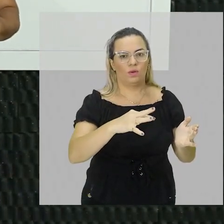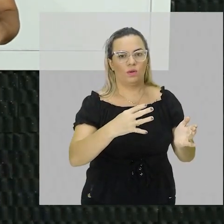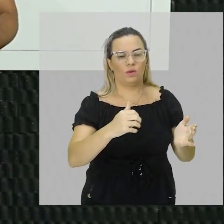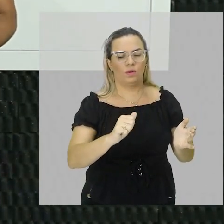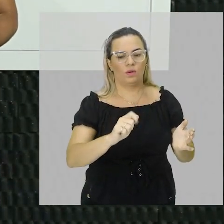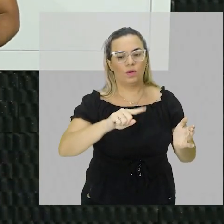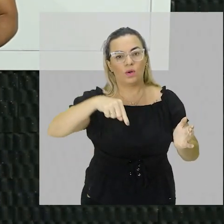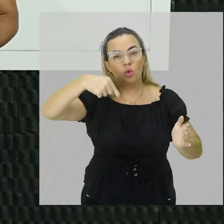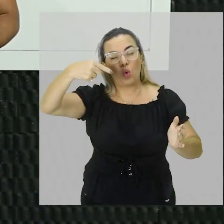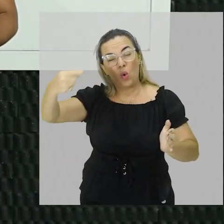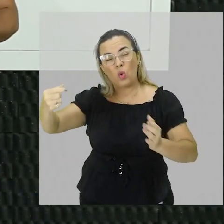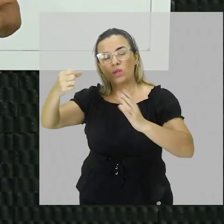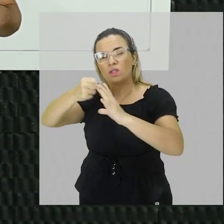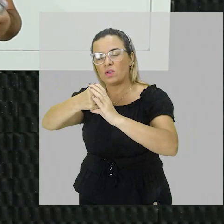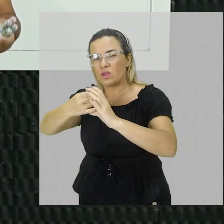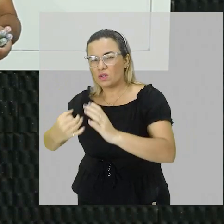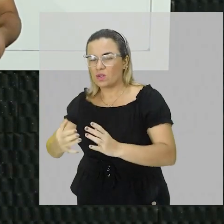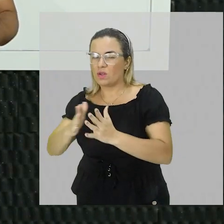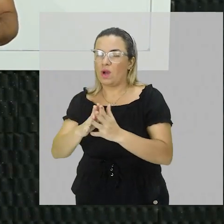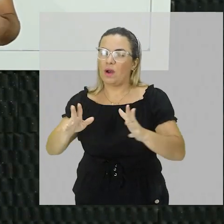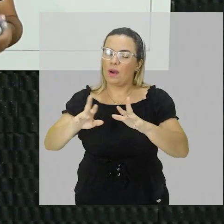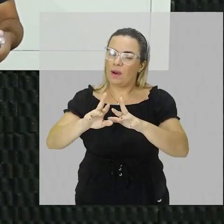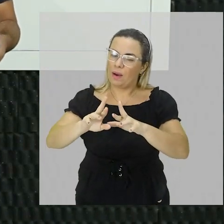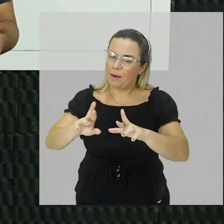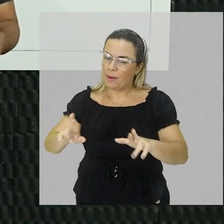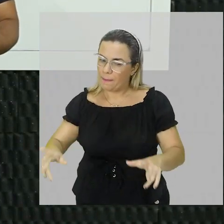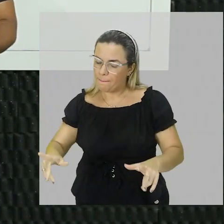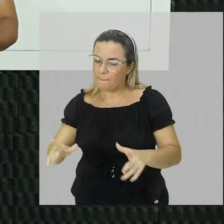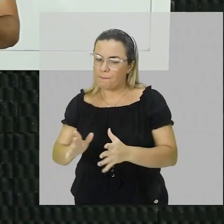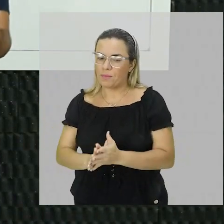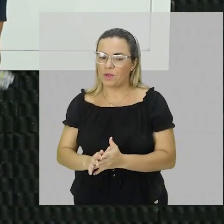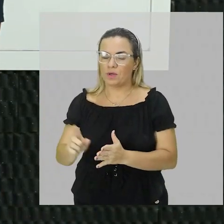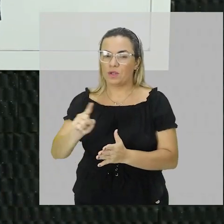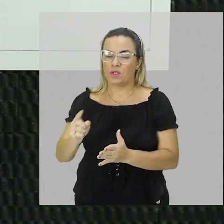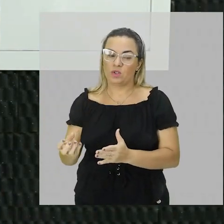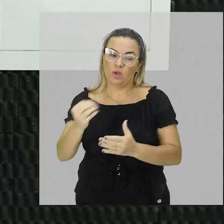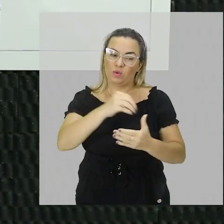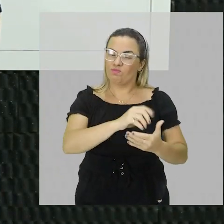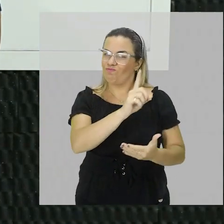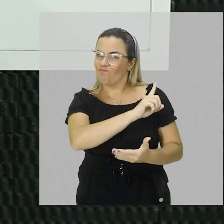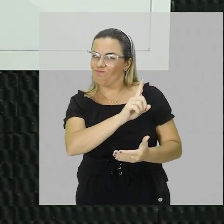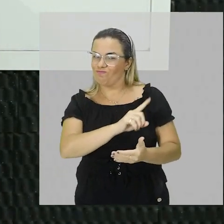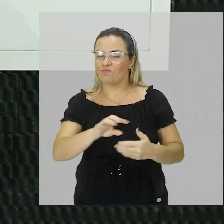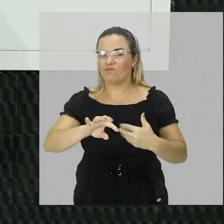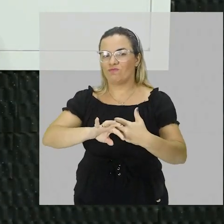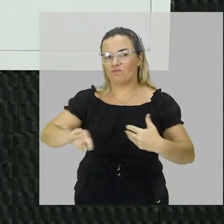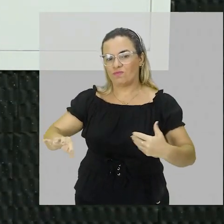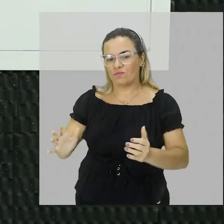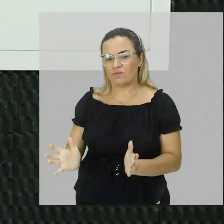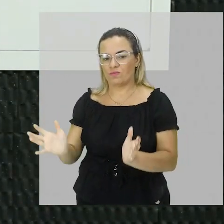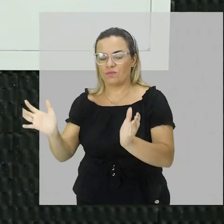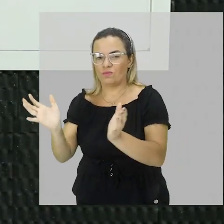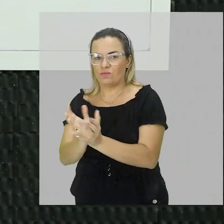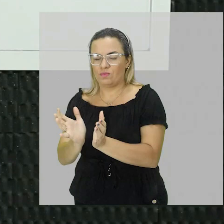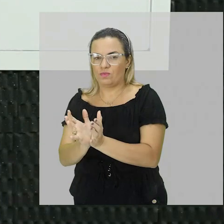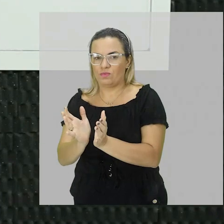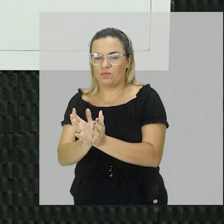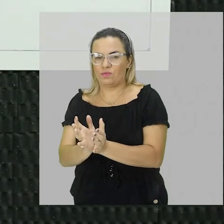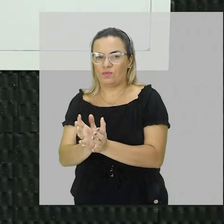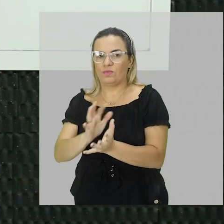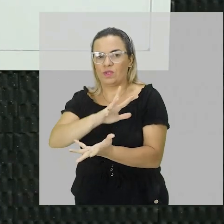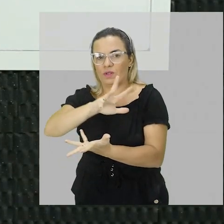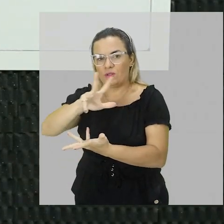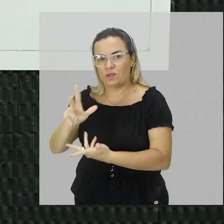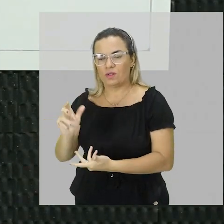outras características, né, ou outros astros que não se englobam nessas características, tá certo? Eles vão ser considerados planeta